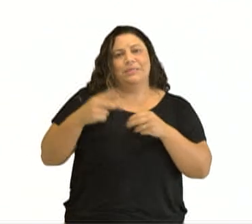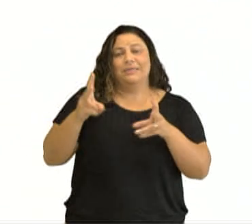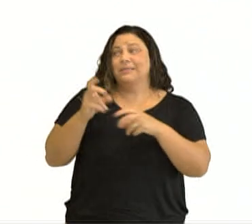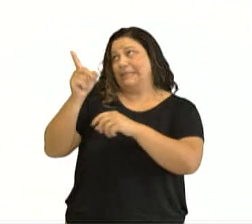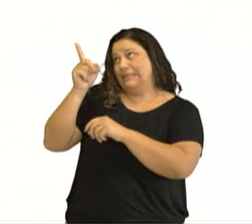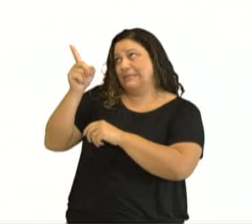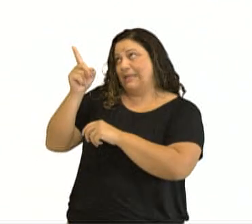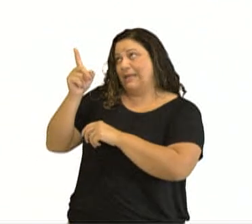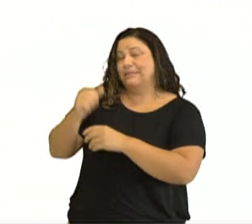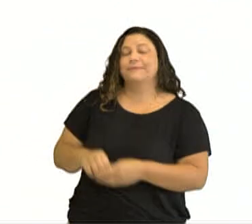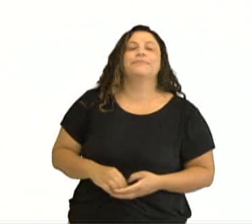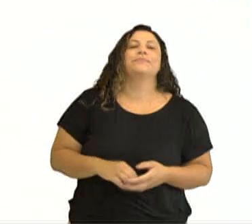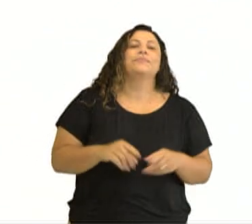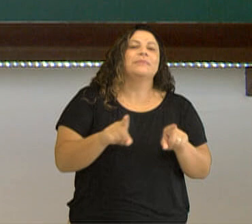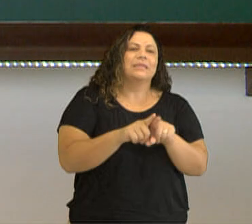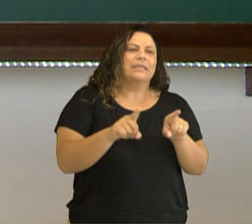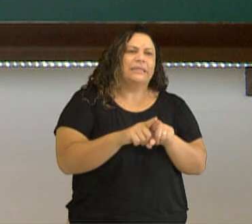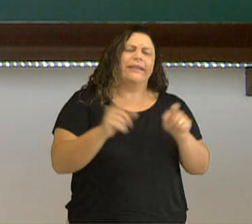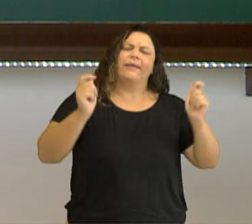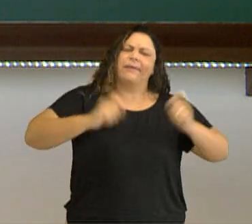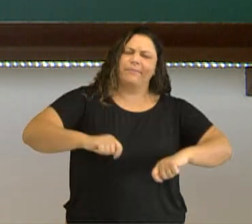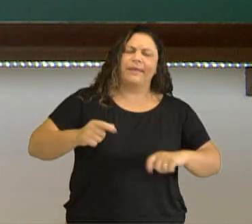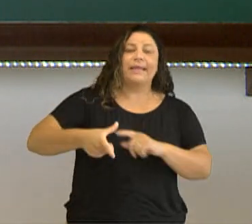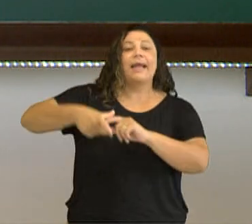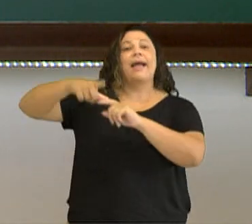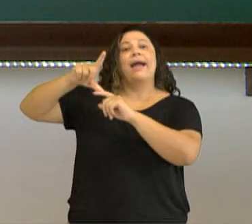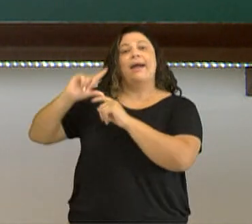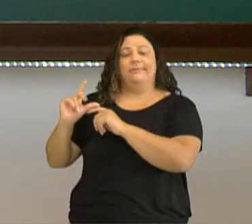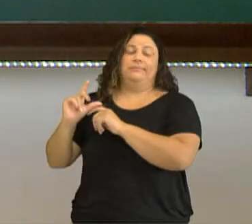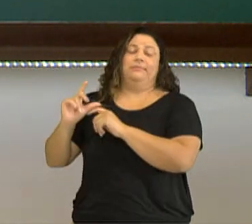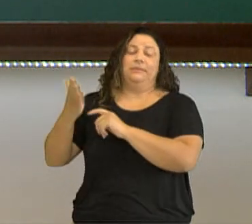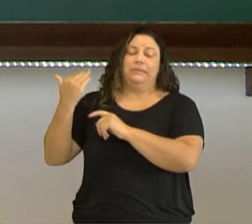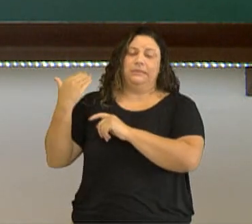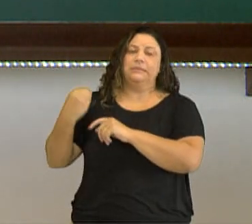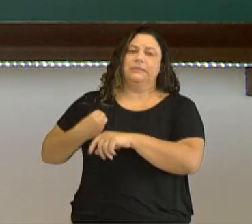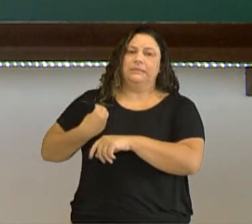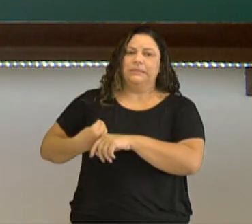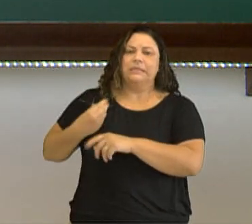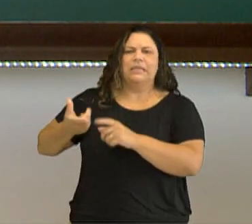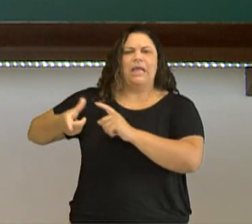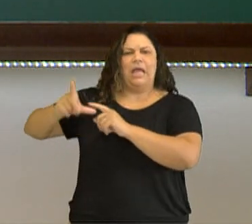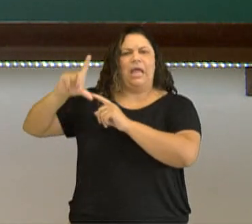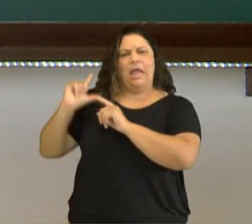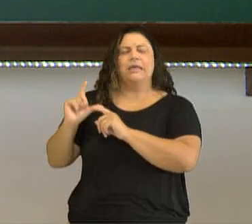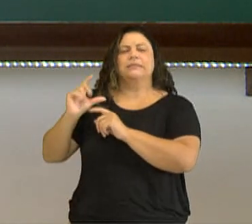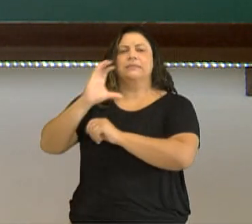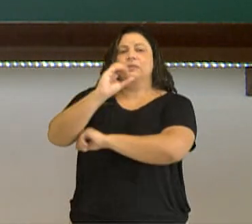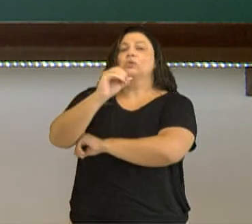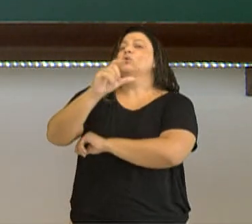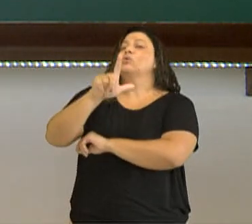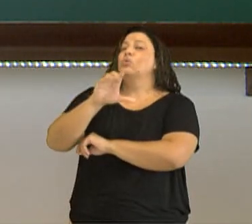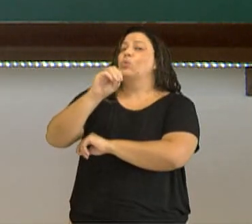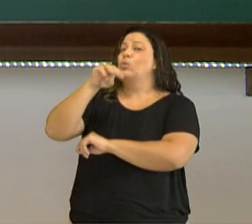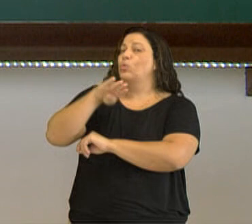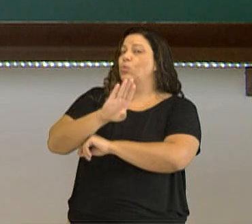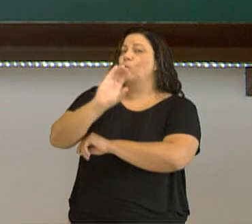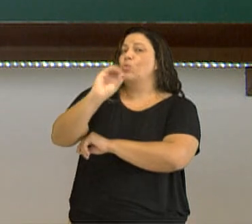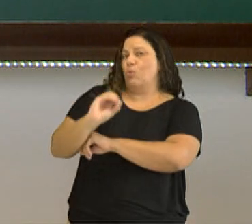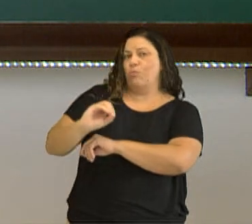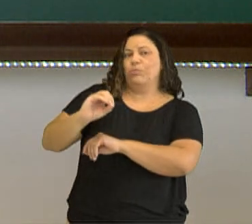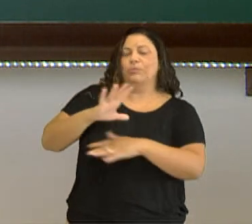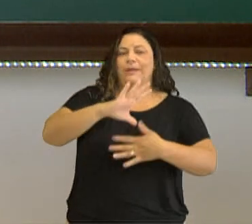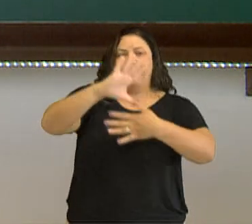cidade pré-colombiana, ou seja, ela existia antes da chegada de Cristóvão Colombo aqui na América. Ela